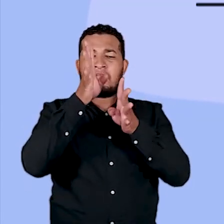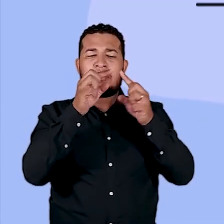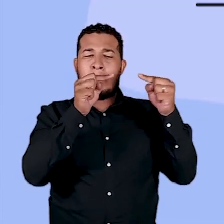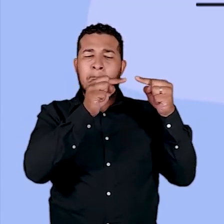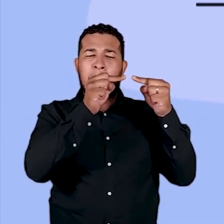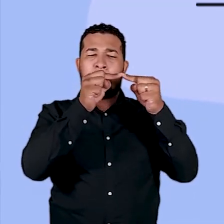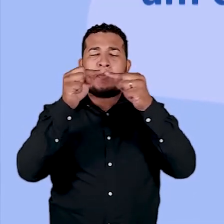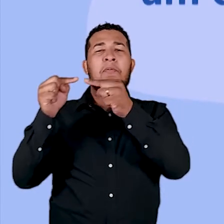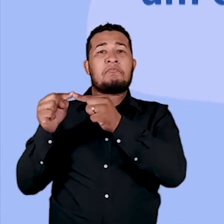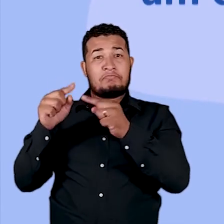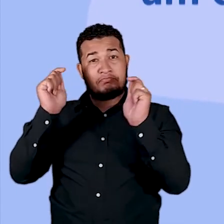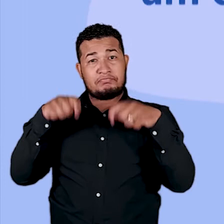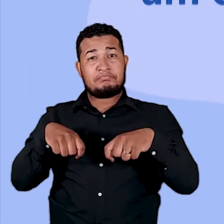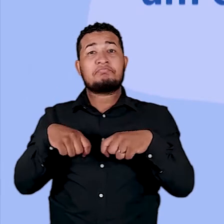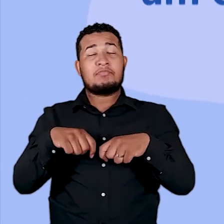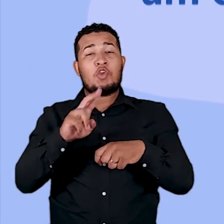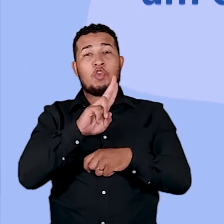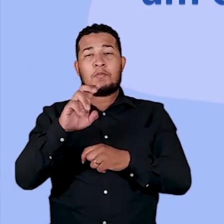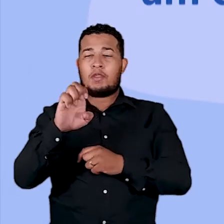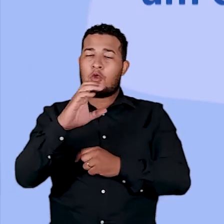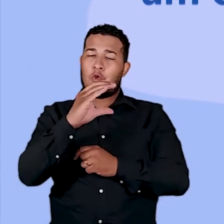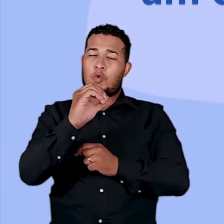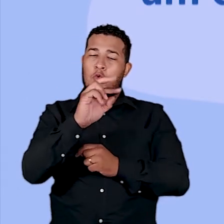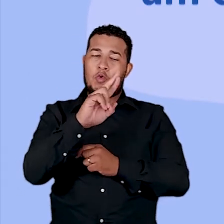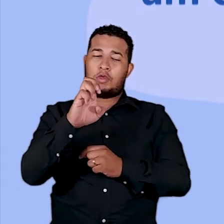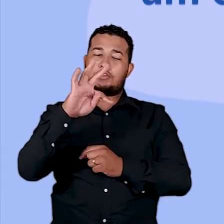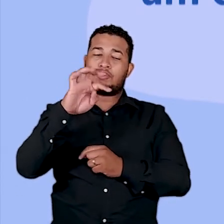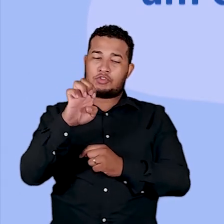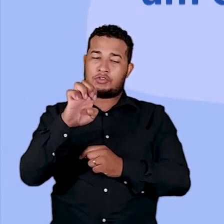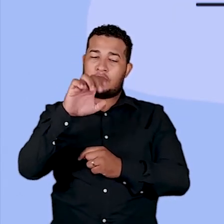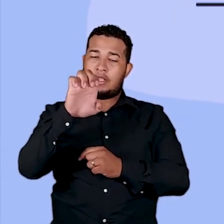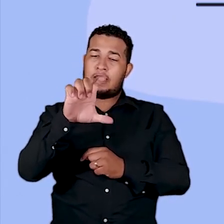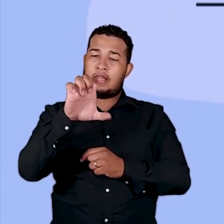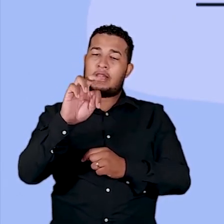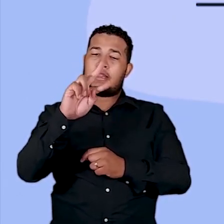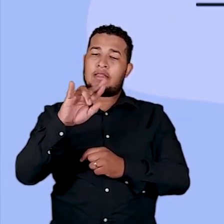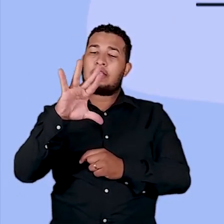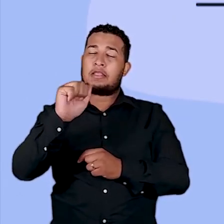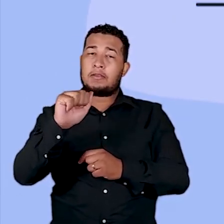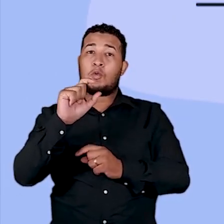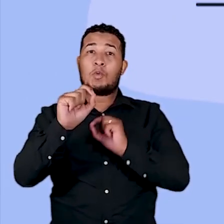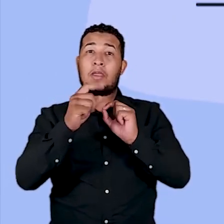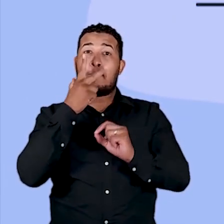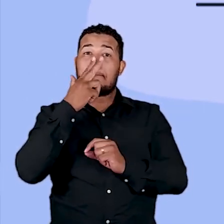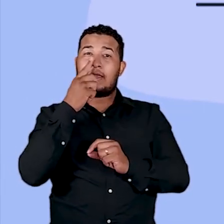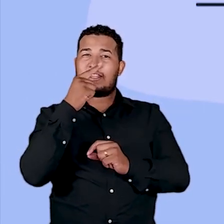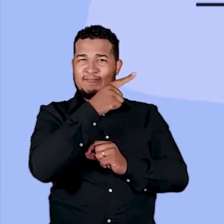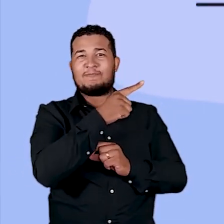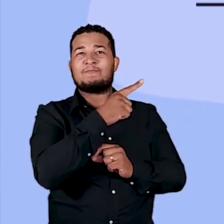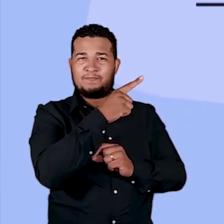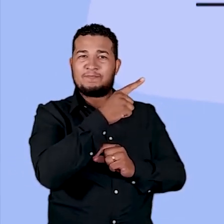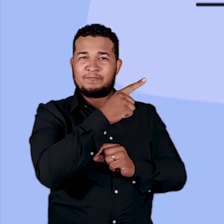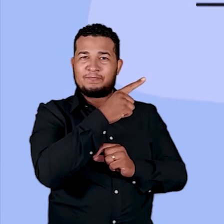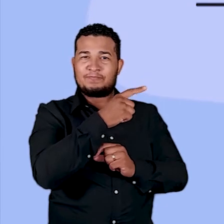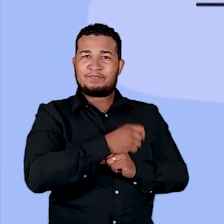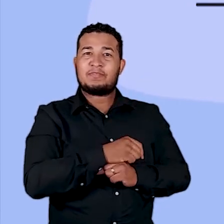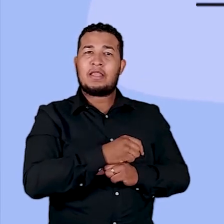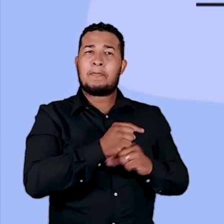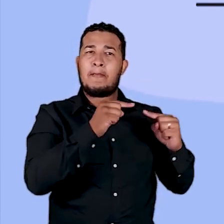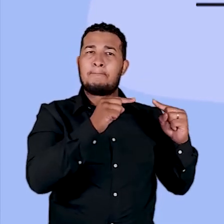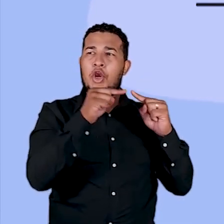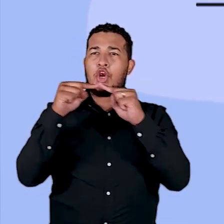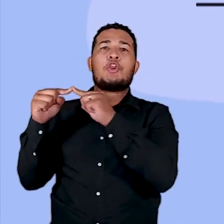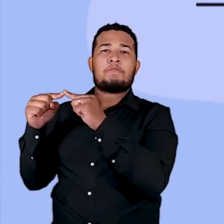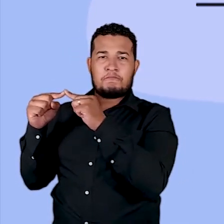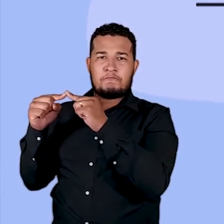todo esse nosso fluxo, vai ser para a gente aí o que a gente chama de corrente elétrica. Então a ideia de uma corrente elétrica é como se fosse aqui, ó. Eu